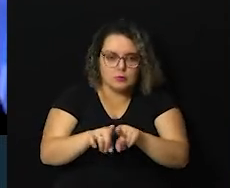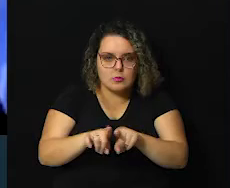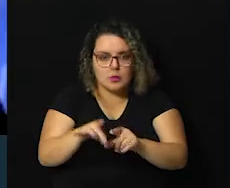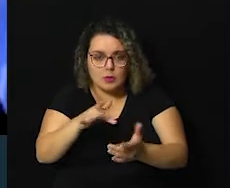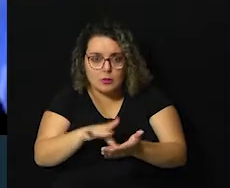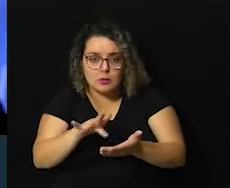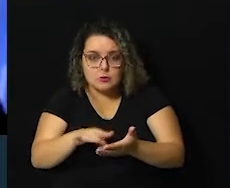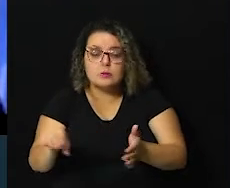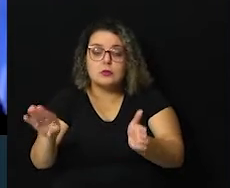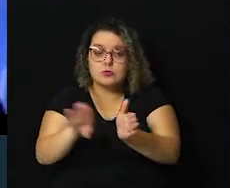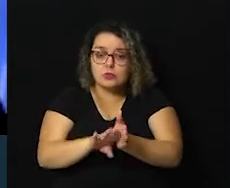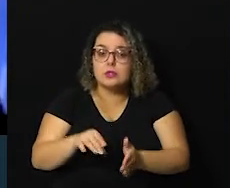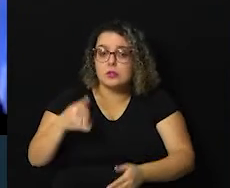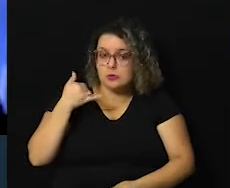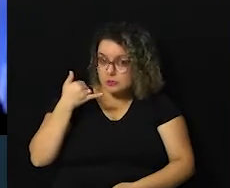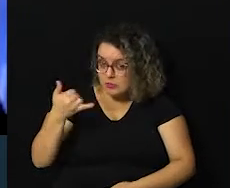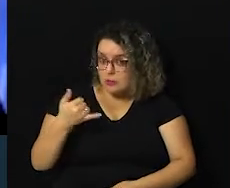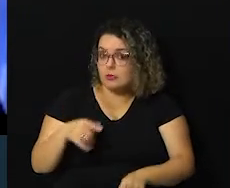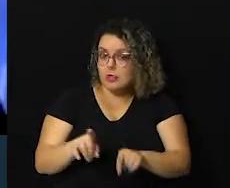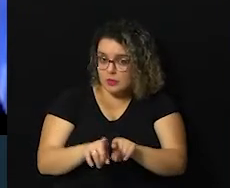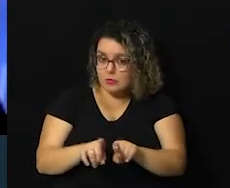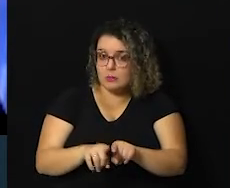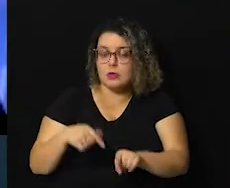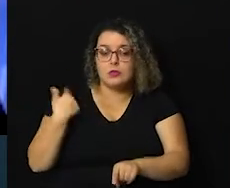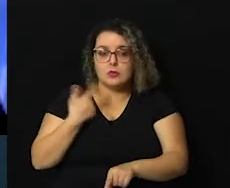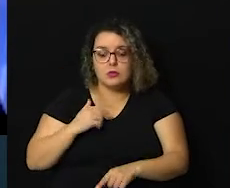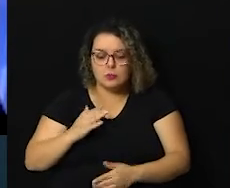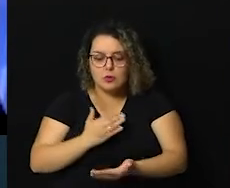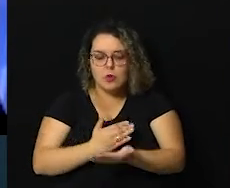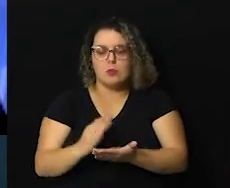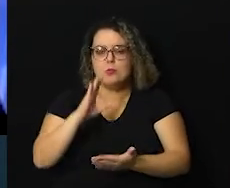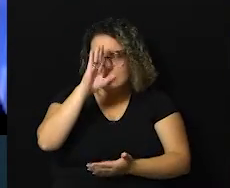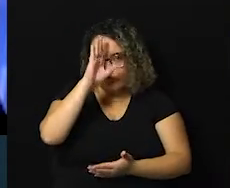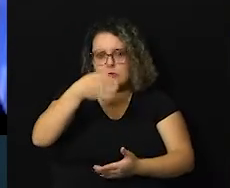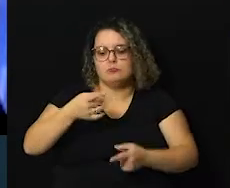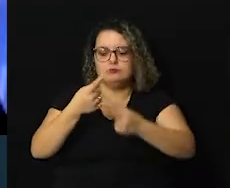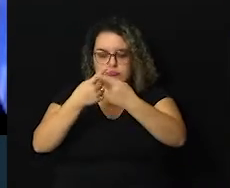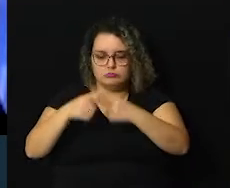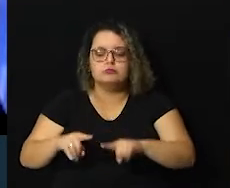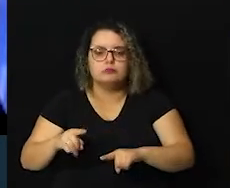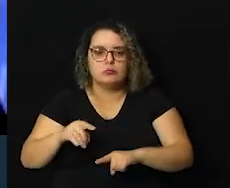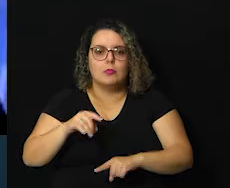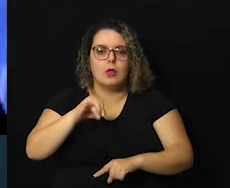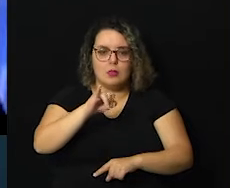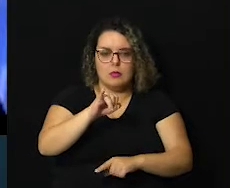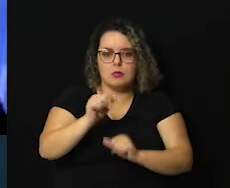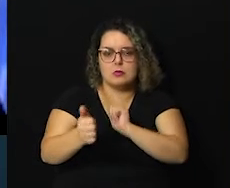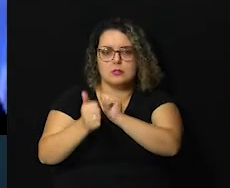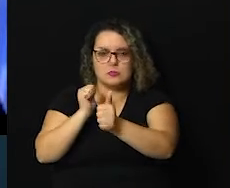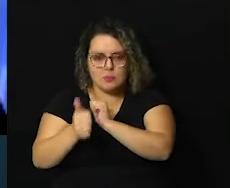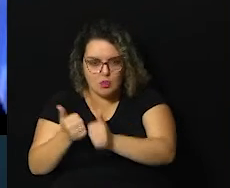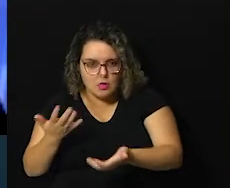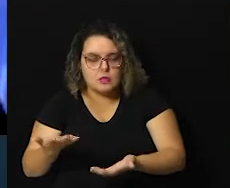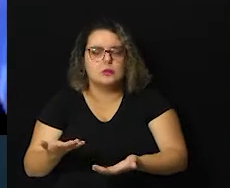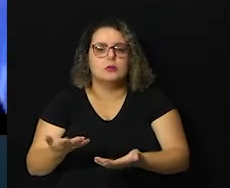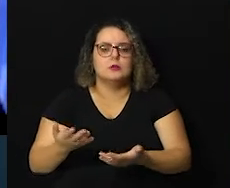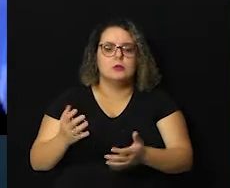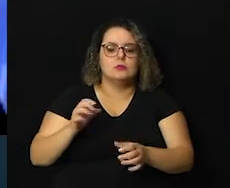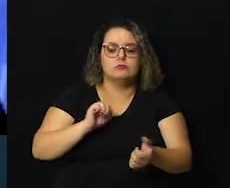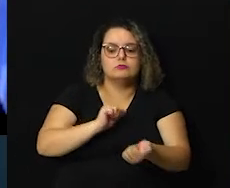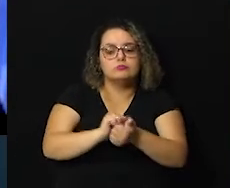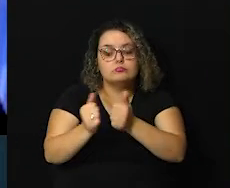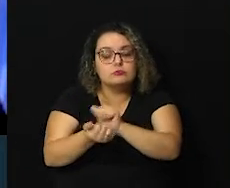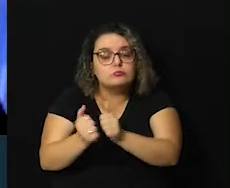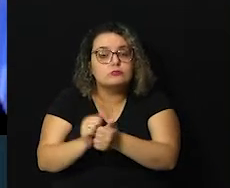PC e consoles estão vindo para celular então a nossa ideia é Pioneiro nesse campeonato de jogos nesse e esportes e a gente vai